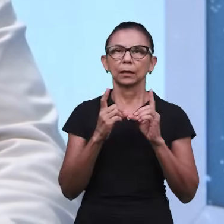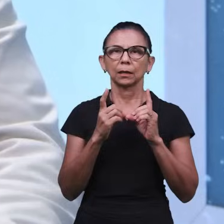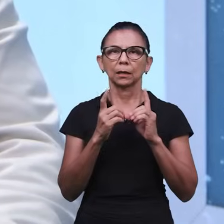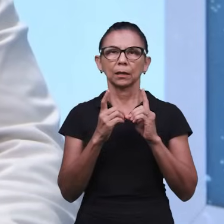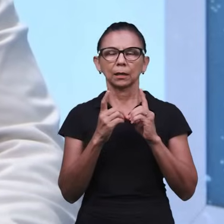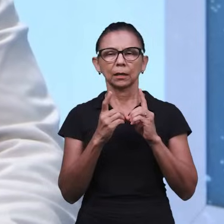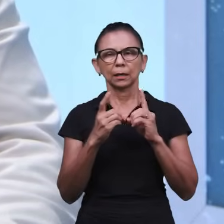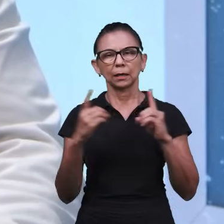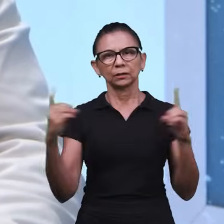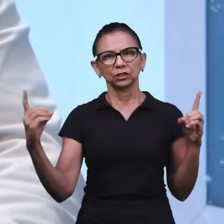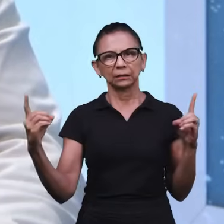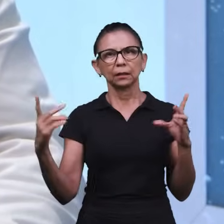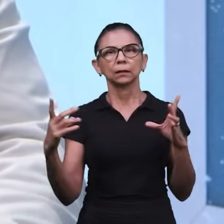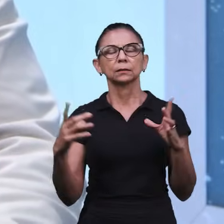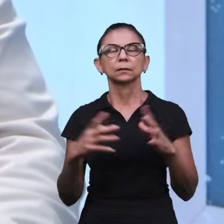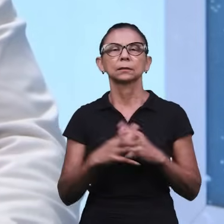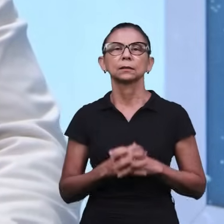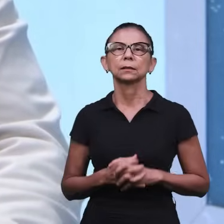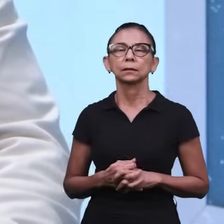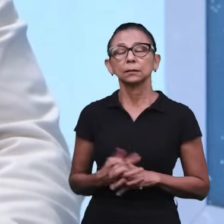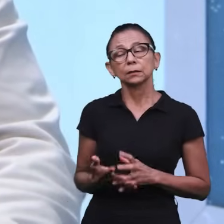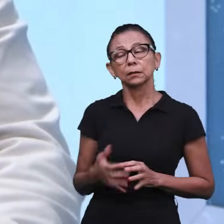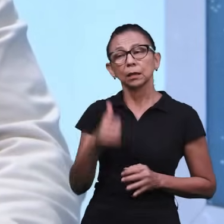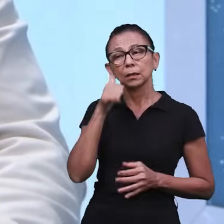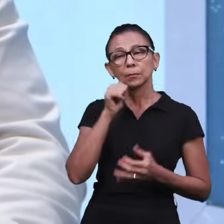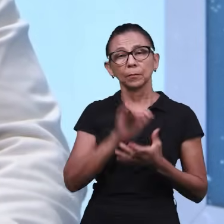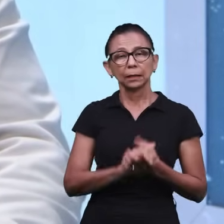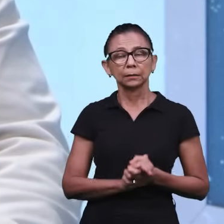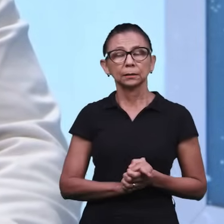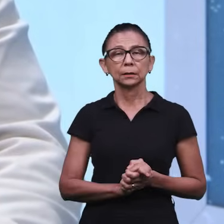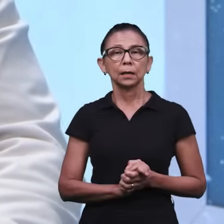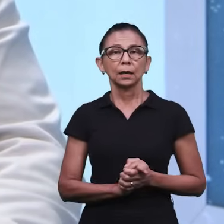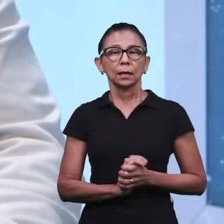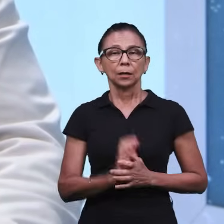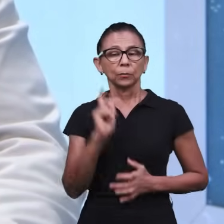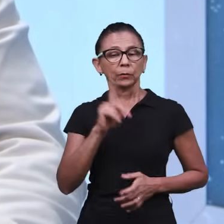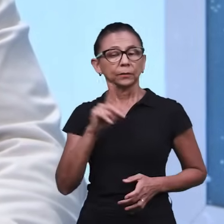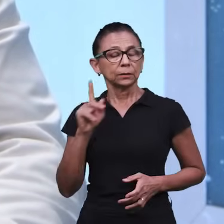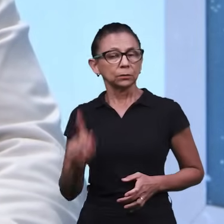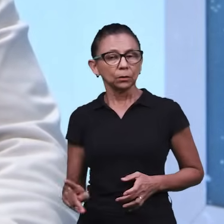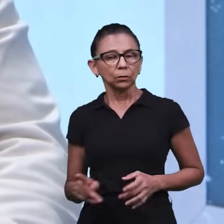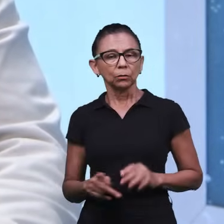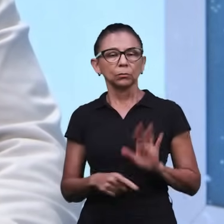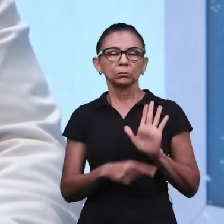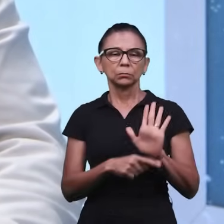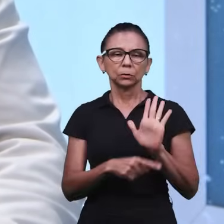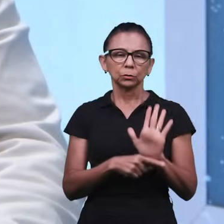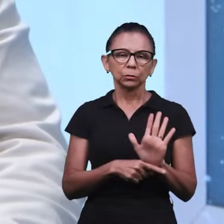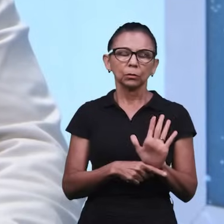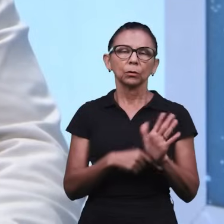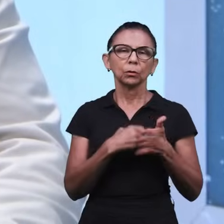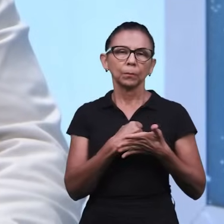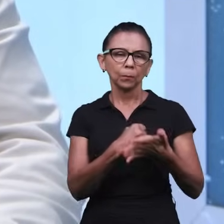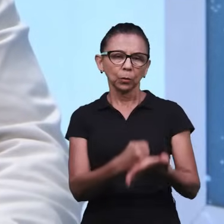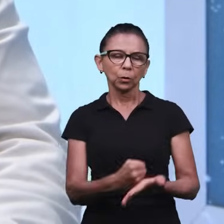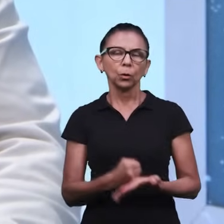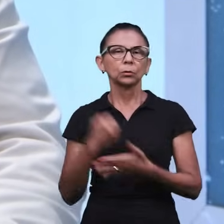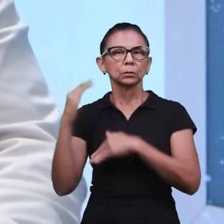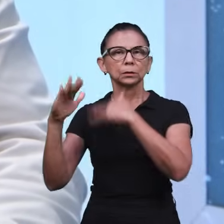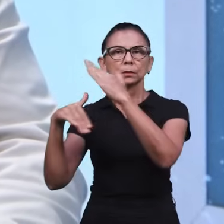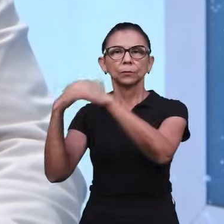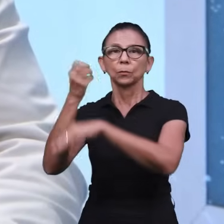remoto, ensino né? remoto. Então a minha esposa também é professora, então ela conseguia auxiliar ele mais, ele teve um desenvolvimento